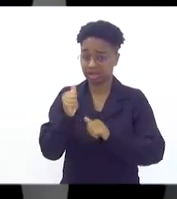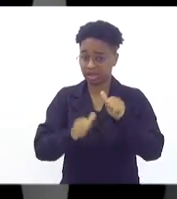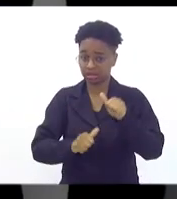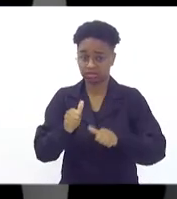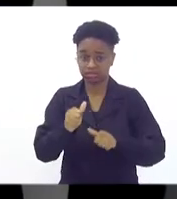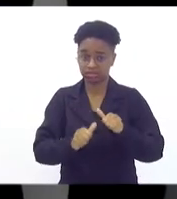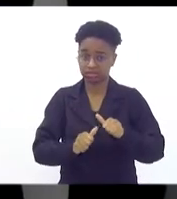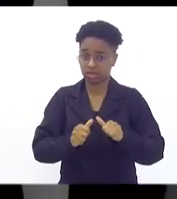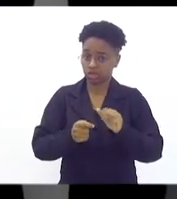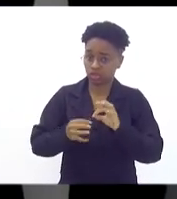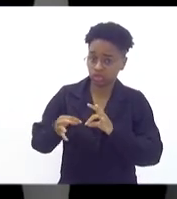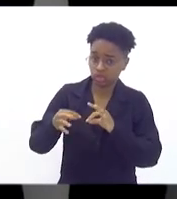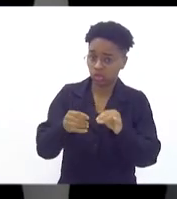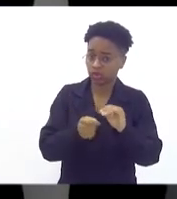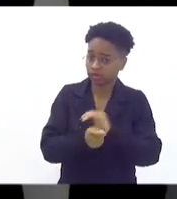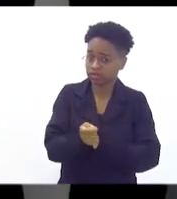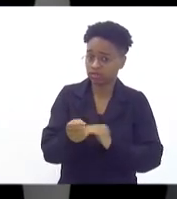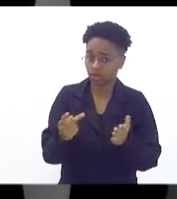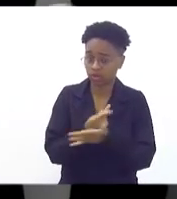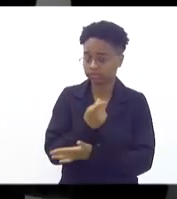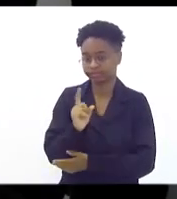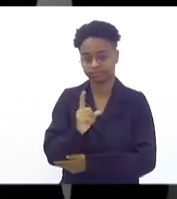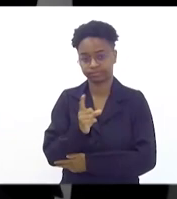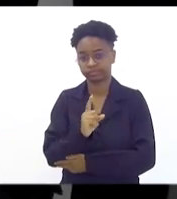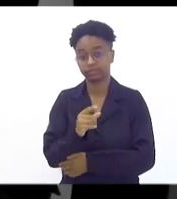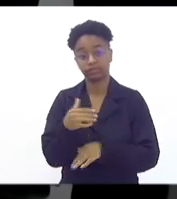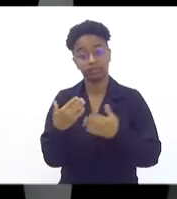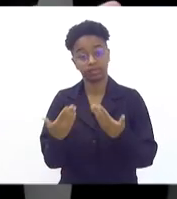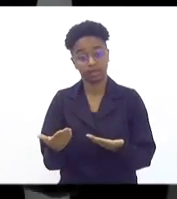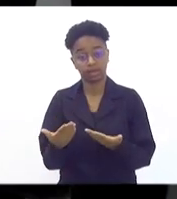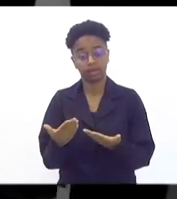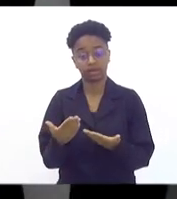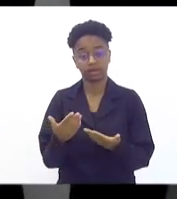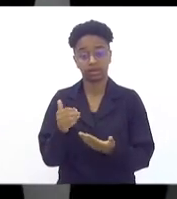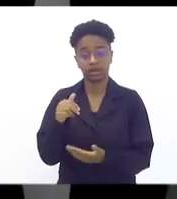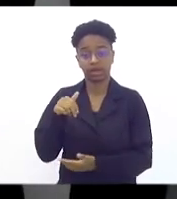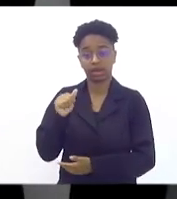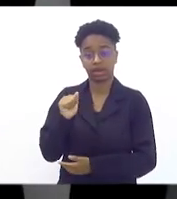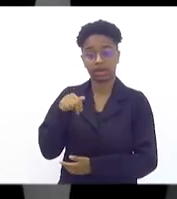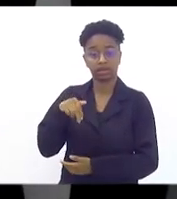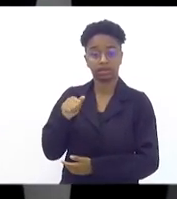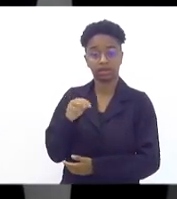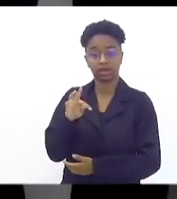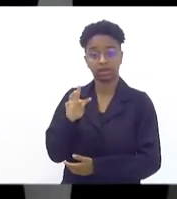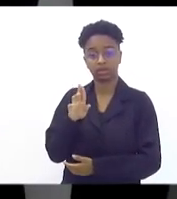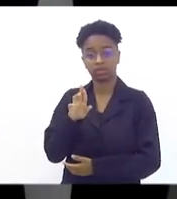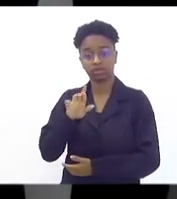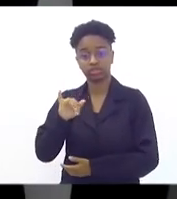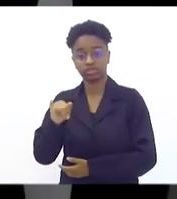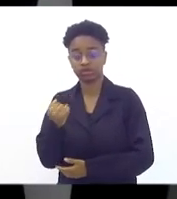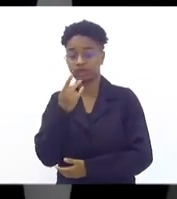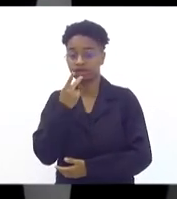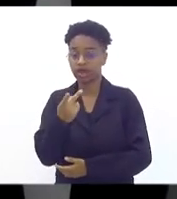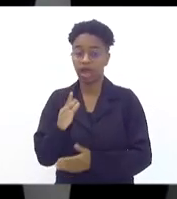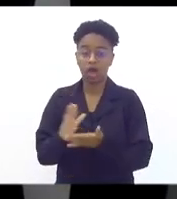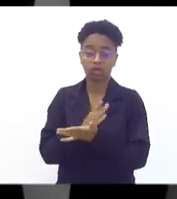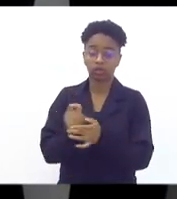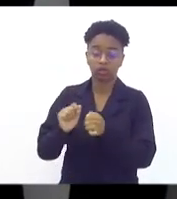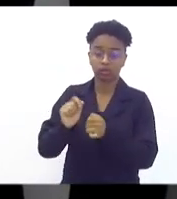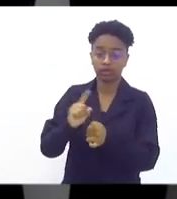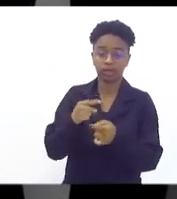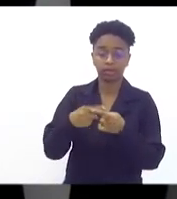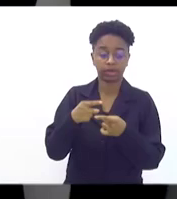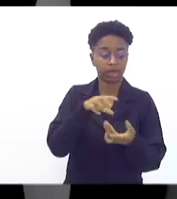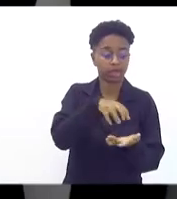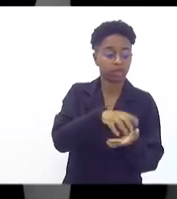nem todos os investimentos foram feitos diz que não fez alguns investimentos porque a genessa não autorizou